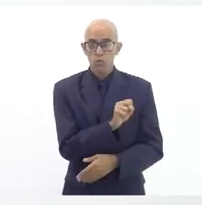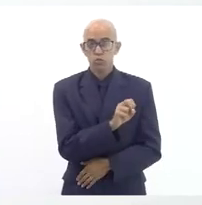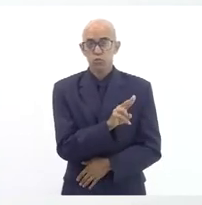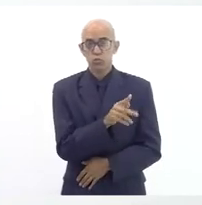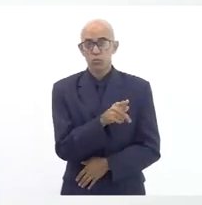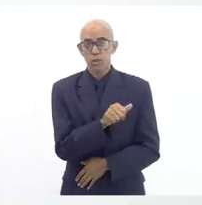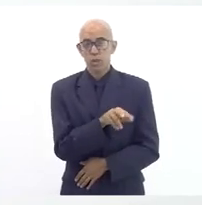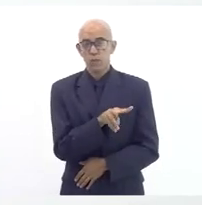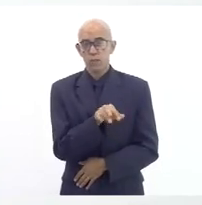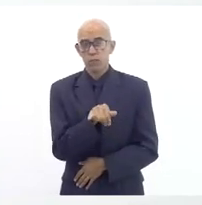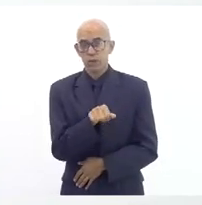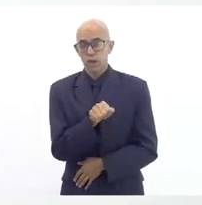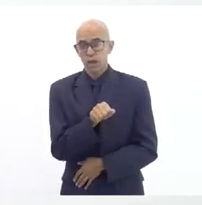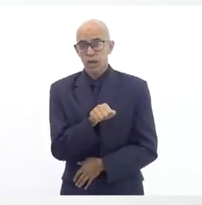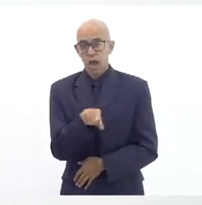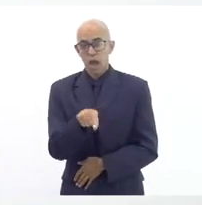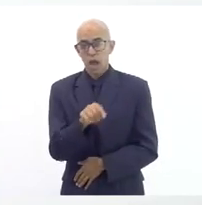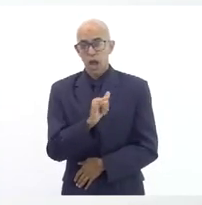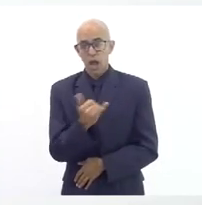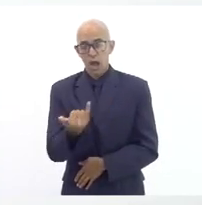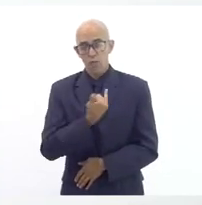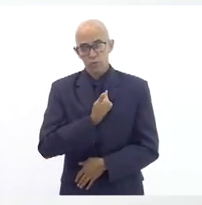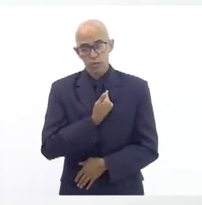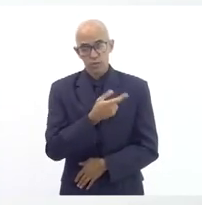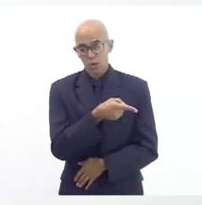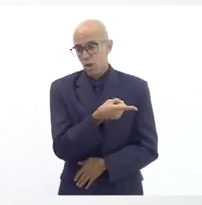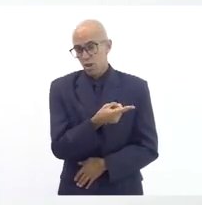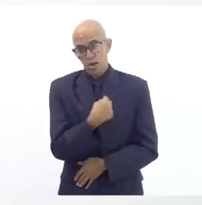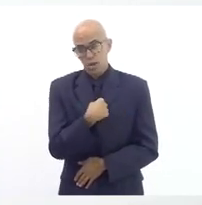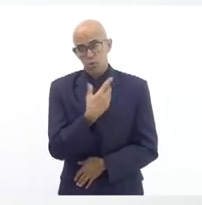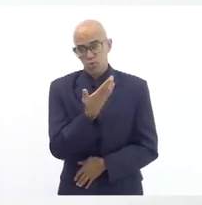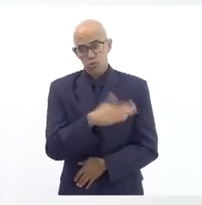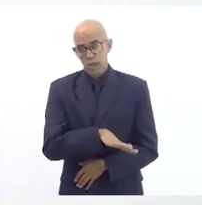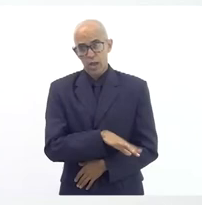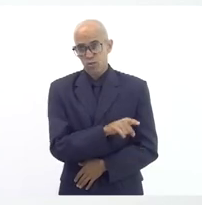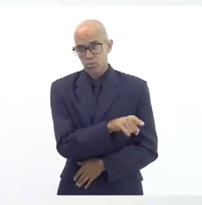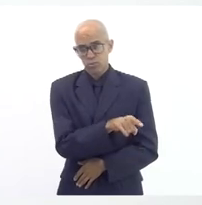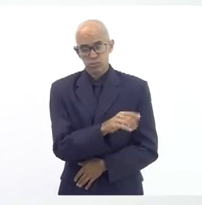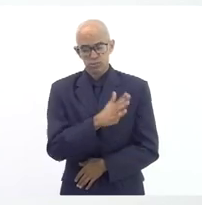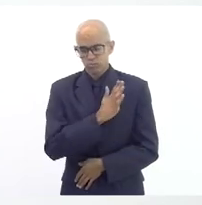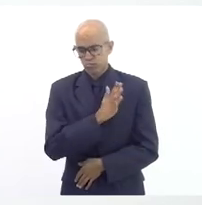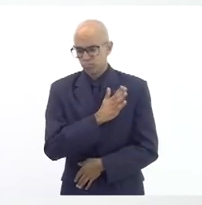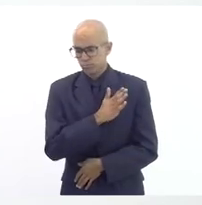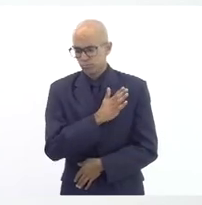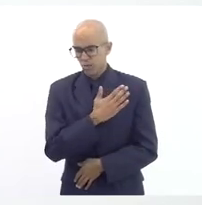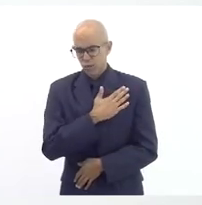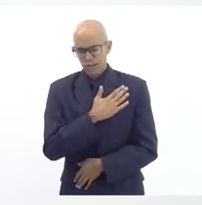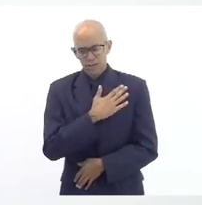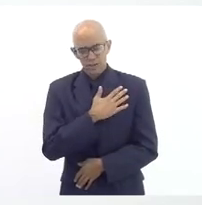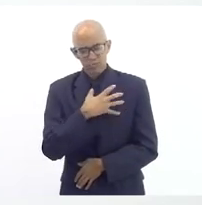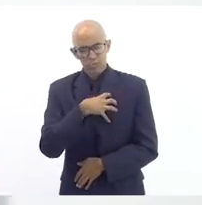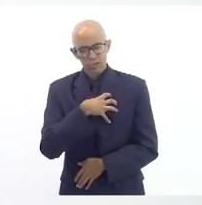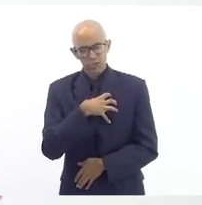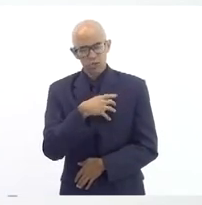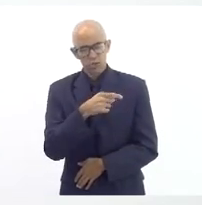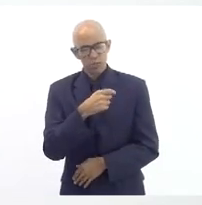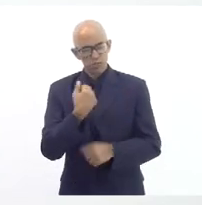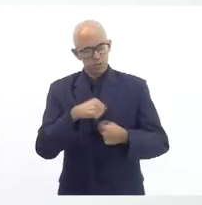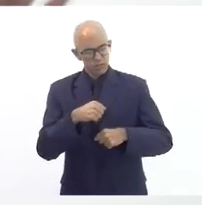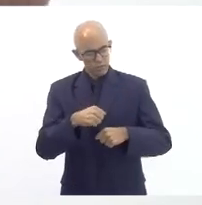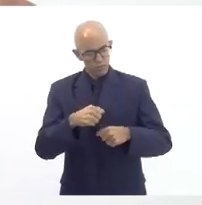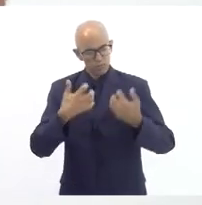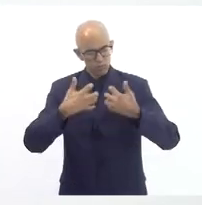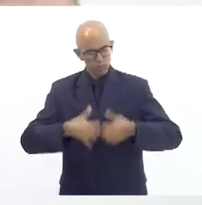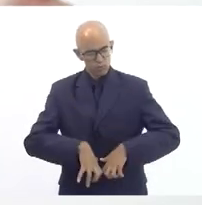quero mais, ou me toquei, a deputada Lucinha conseguiu mexer com o meu coração, eu vou fazer o transporte funcionar de